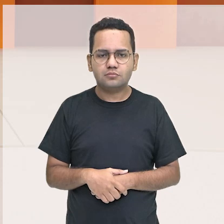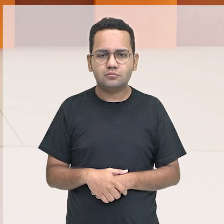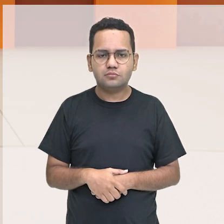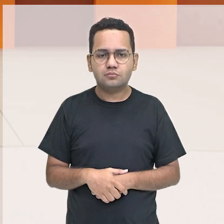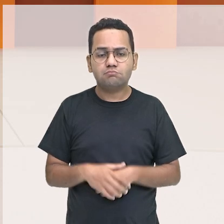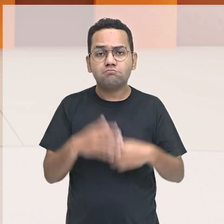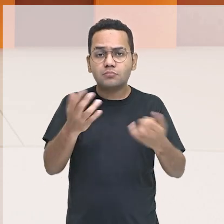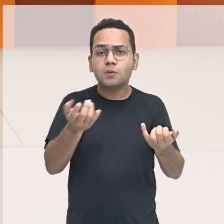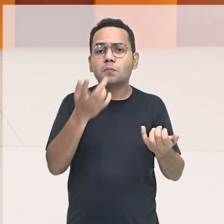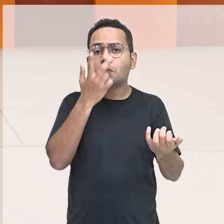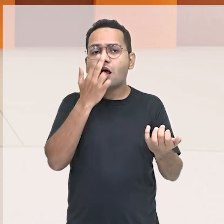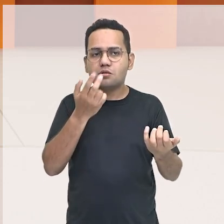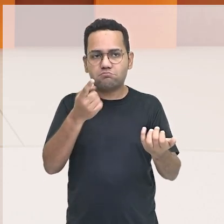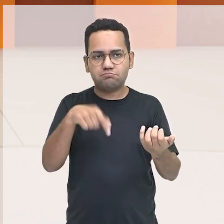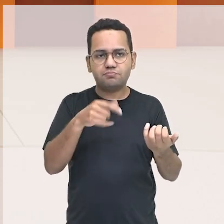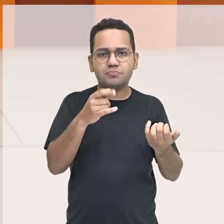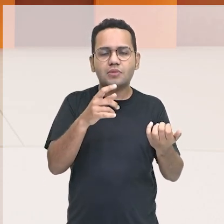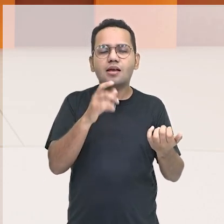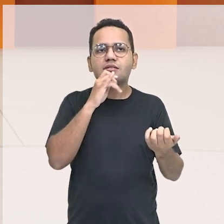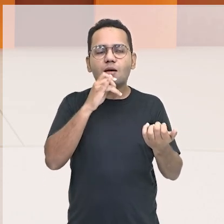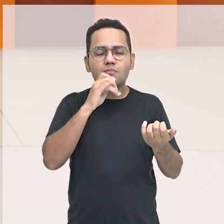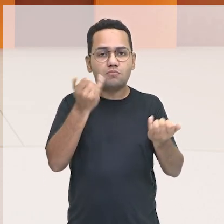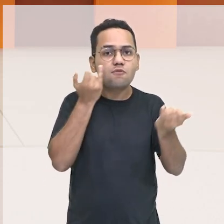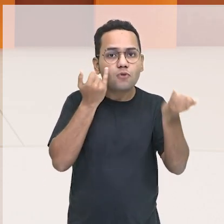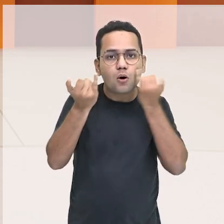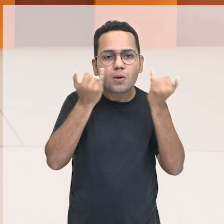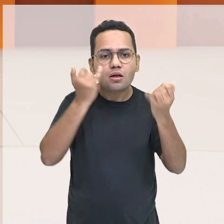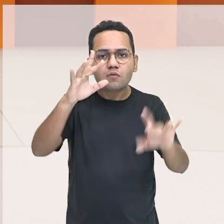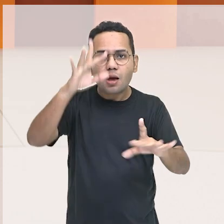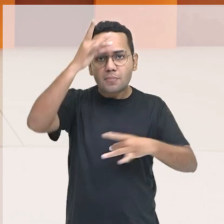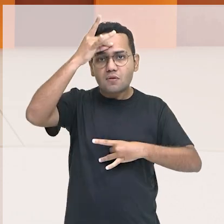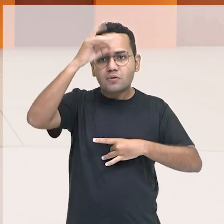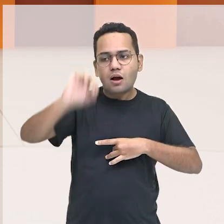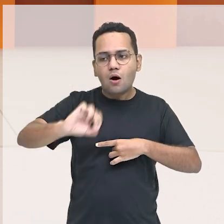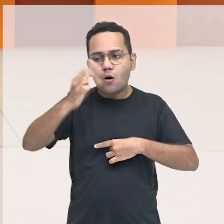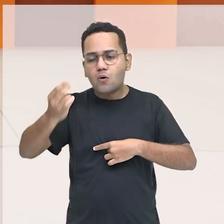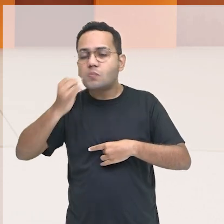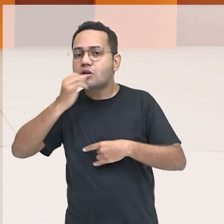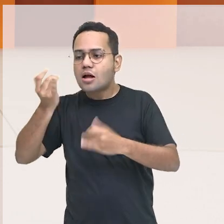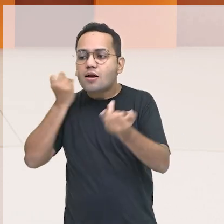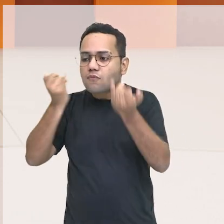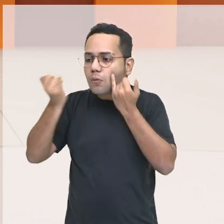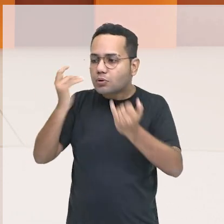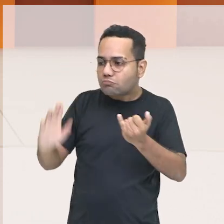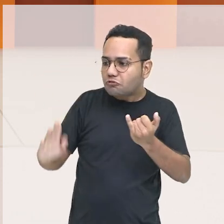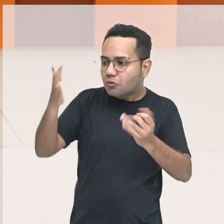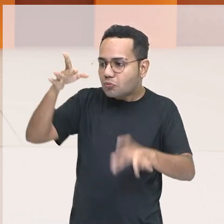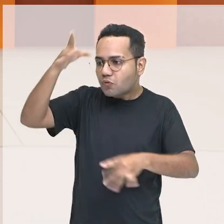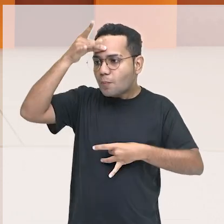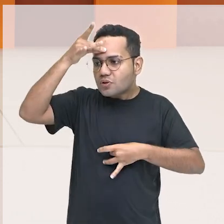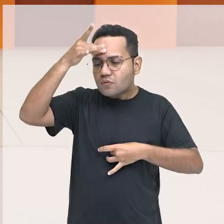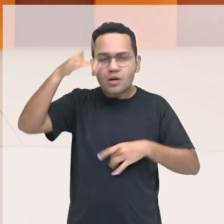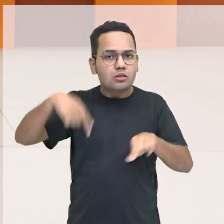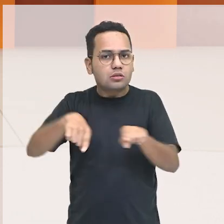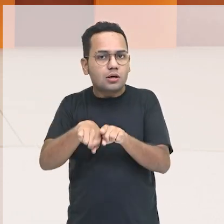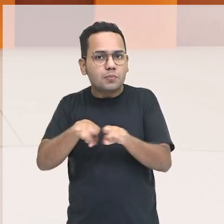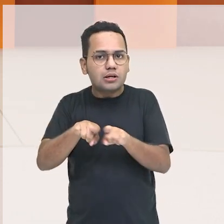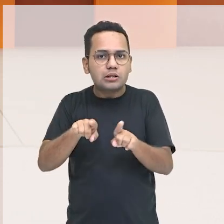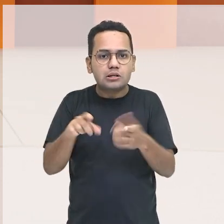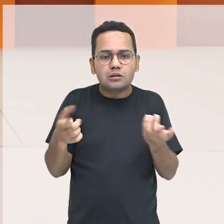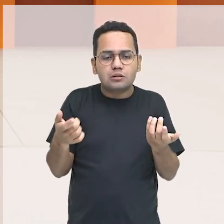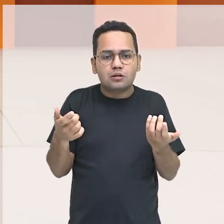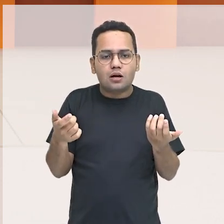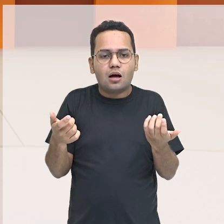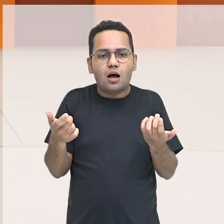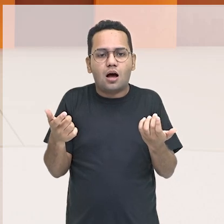informações ou desinformações que vão levar você para lugares que não são aqueles que são esperados, né, por todos. Então,